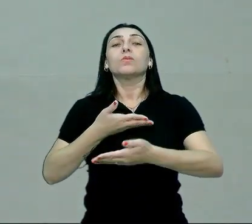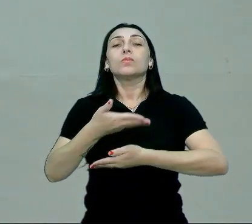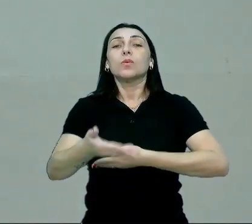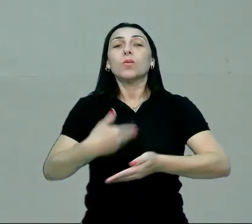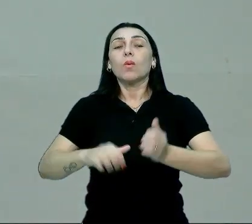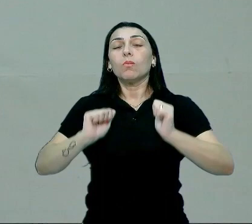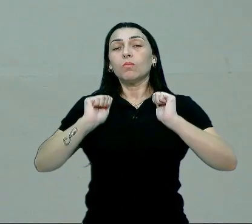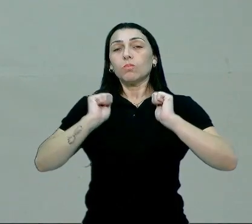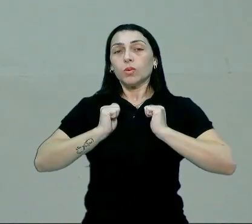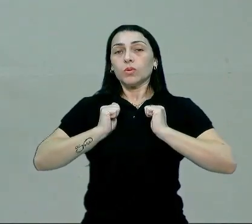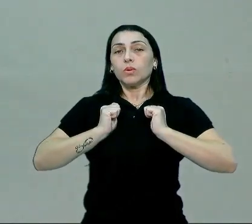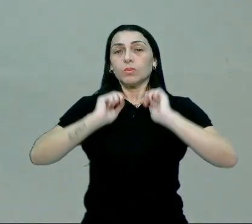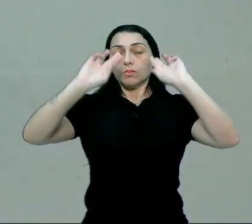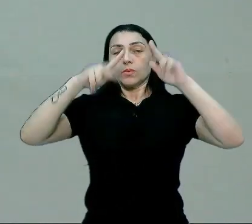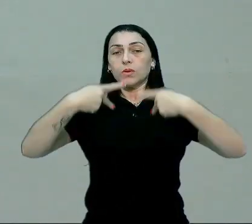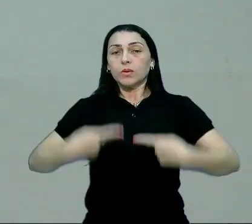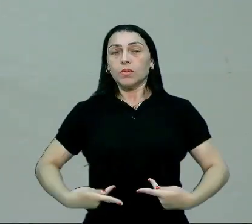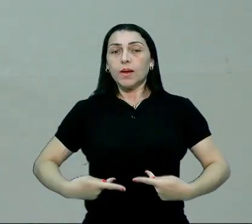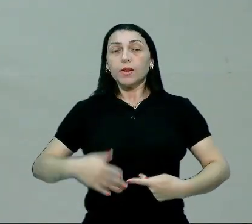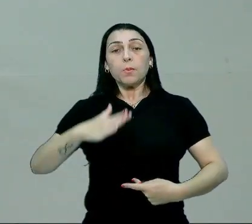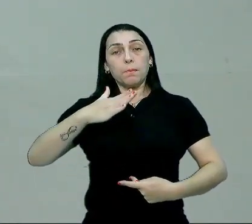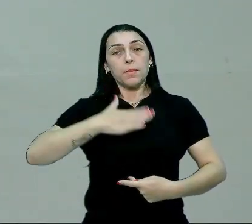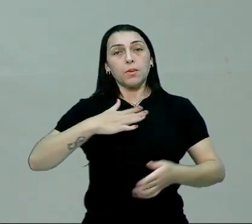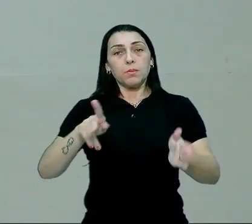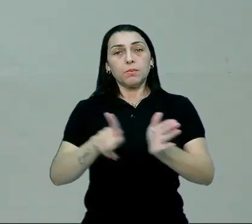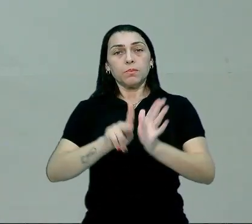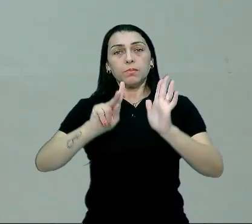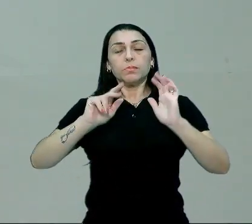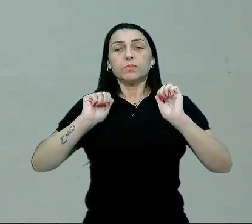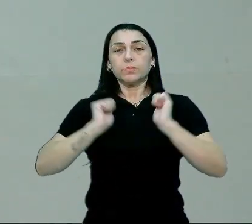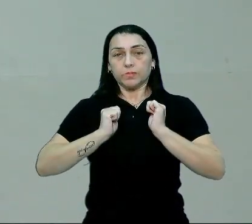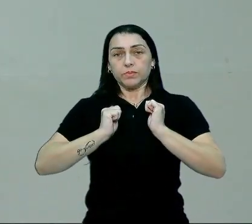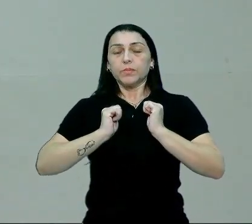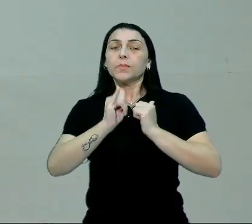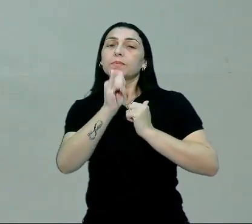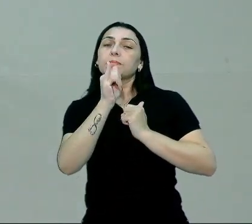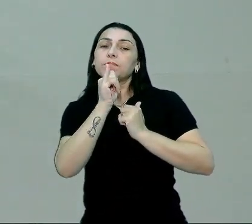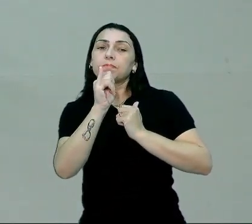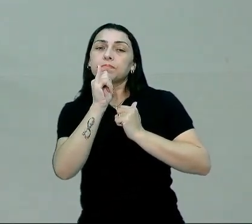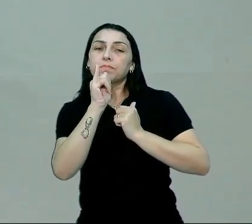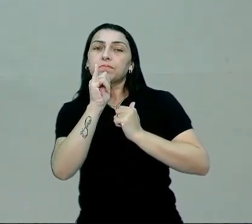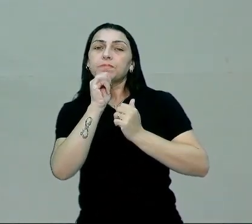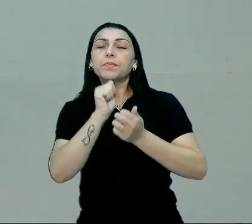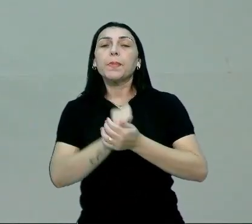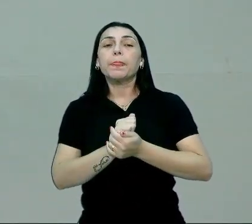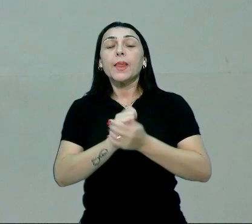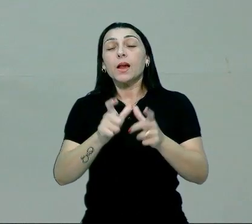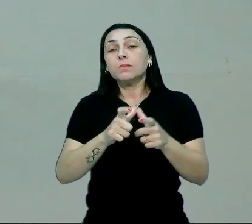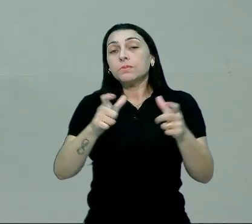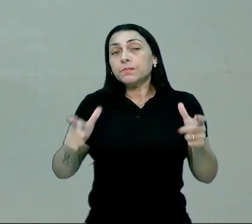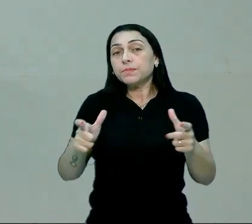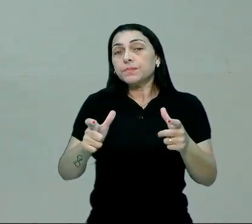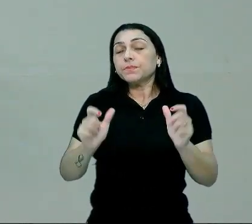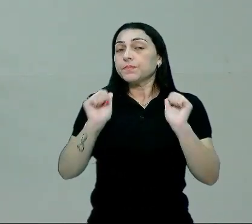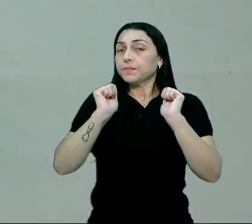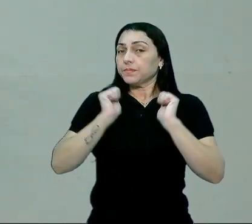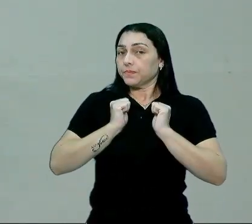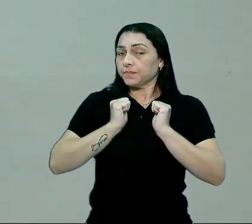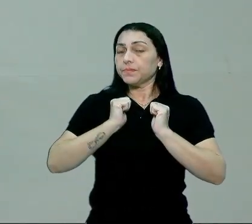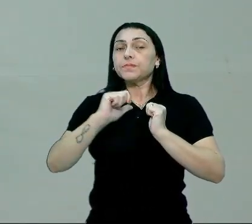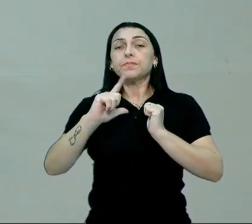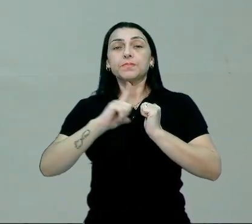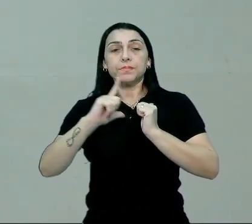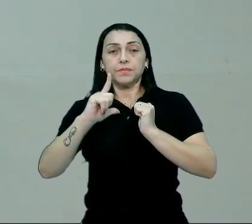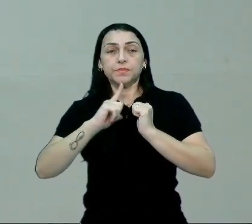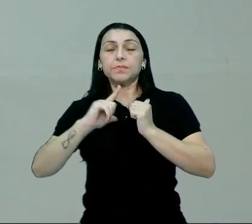do comportamento humano no meu comportamento. Então, por exemplo, a maioria dos comportamentos que